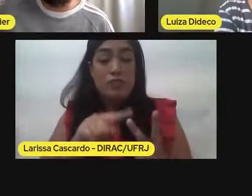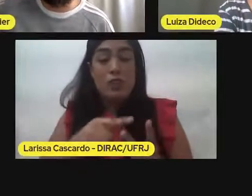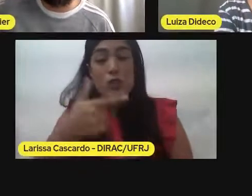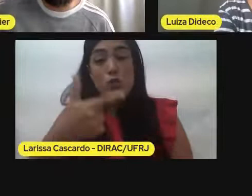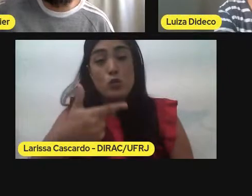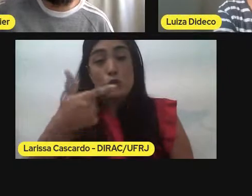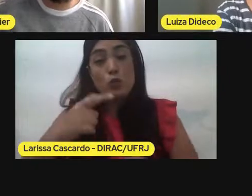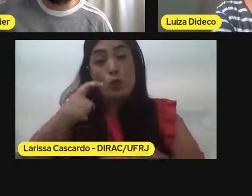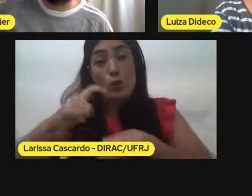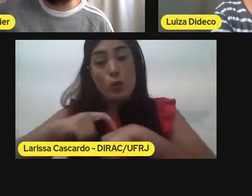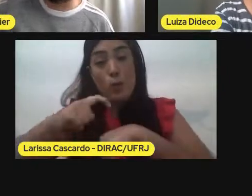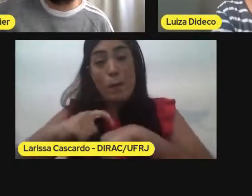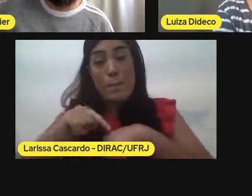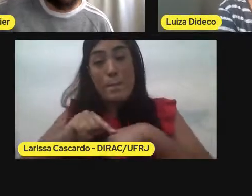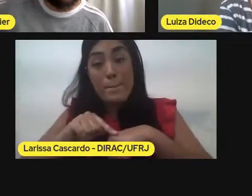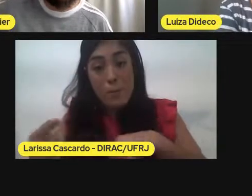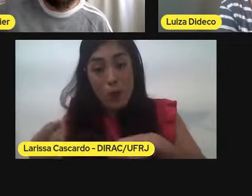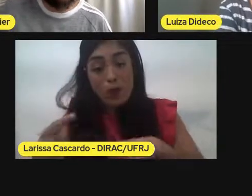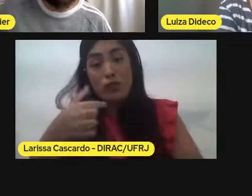que é o um momento